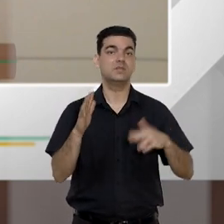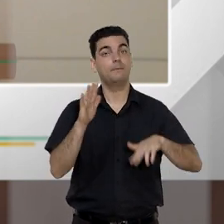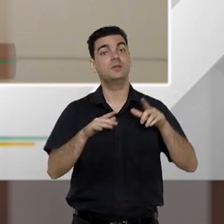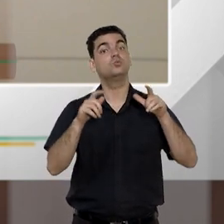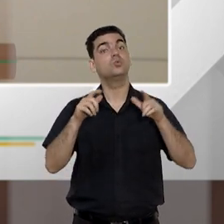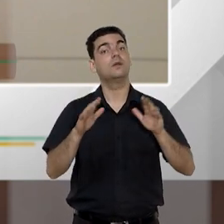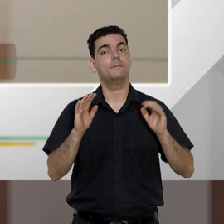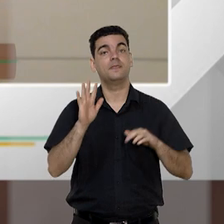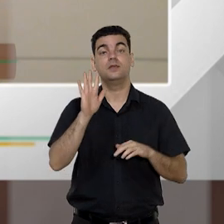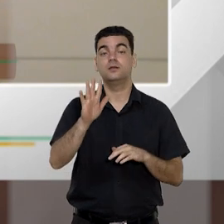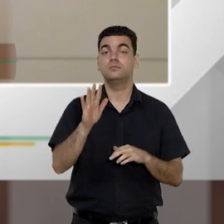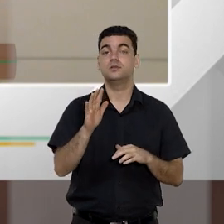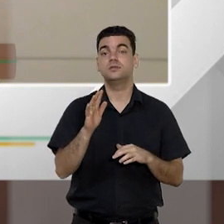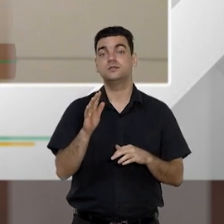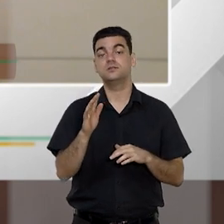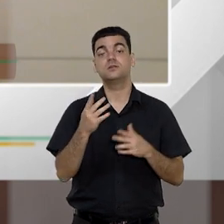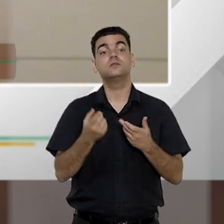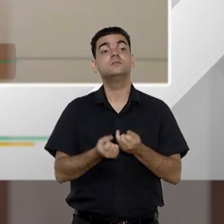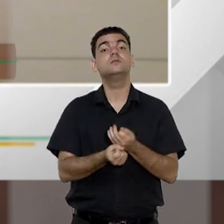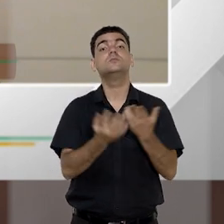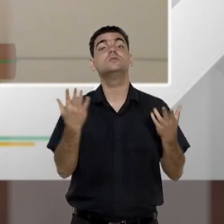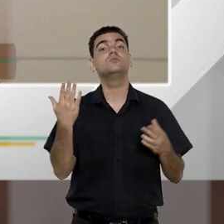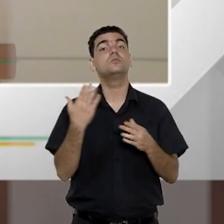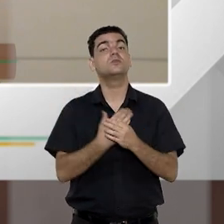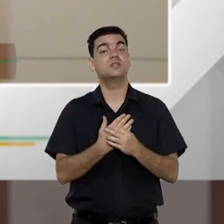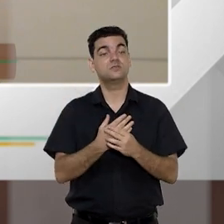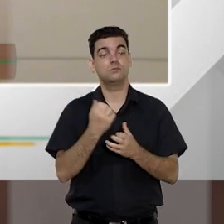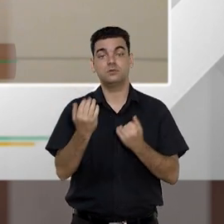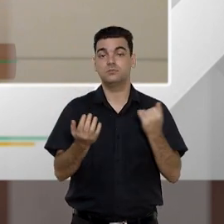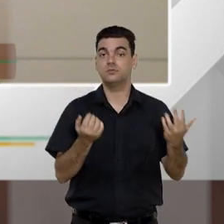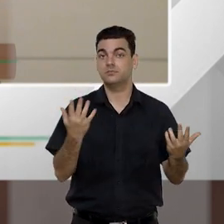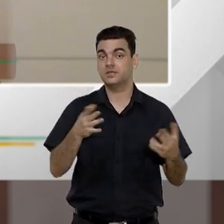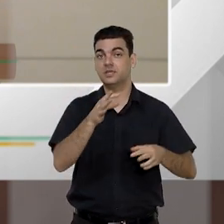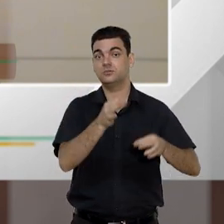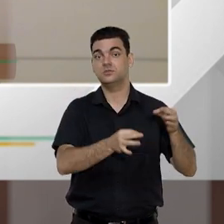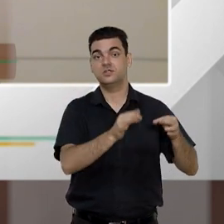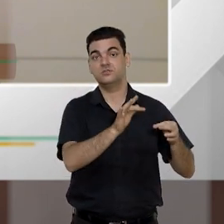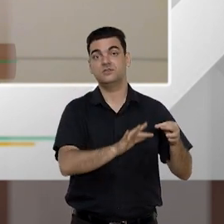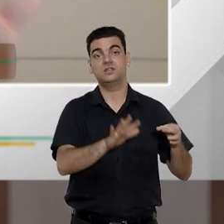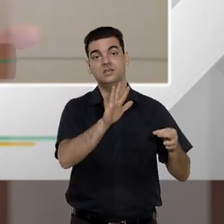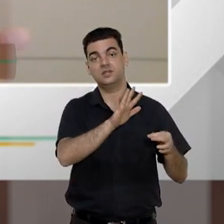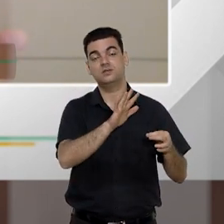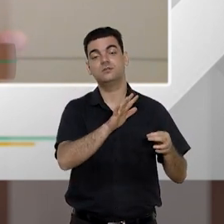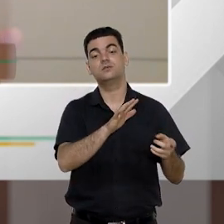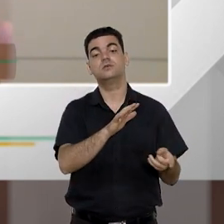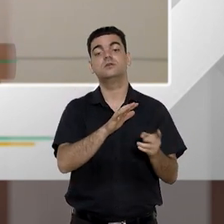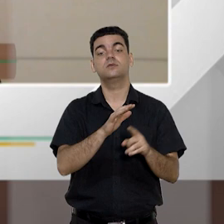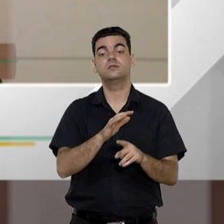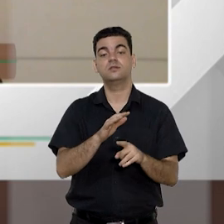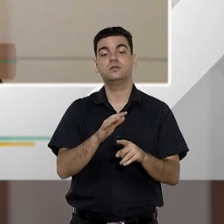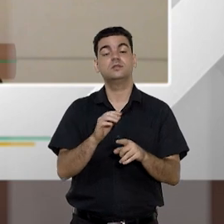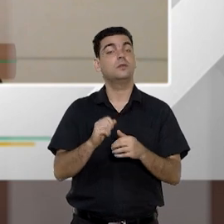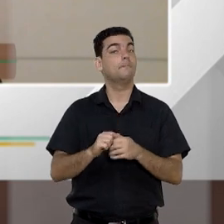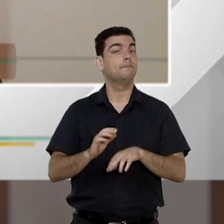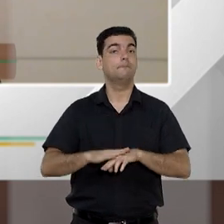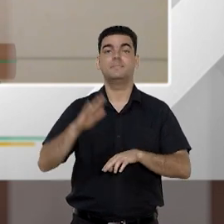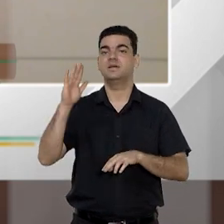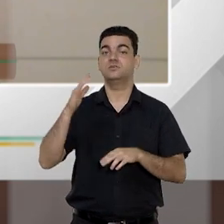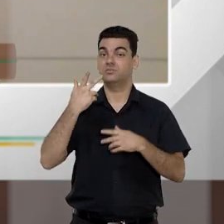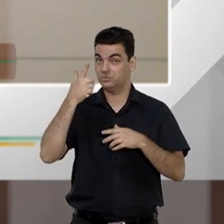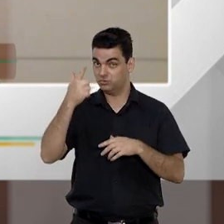isso é variável também conforme a época, mas no momento, a distribuição dos juizados federais, que estão em menor número, é uma